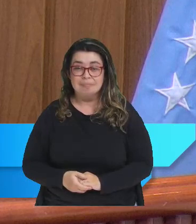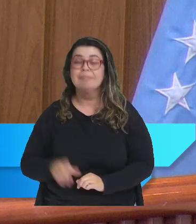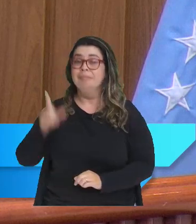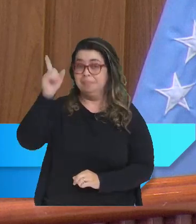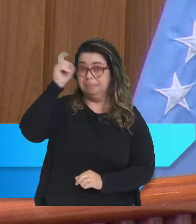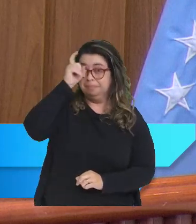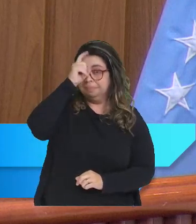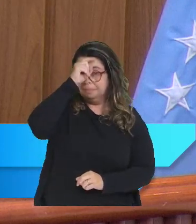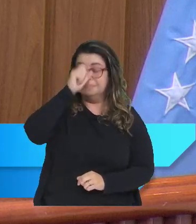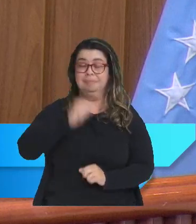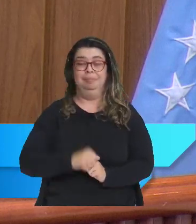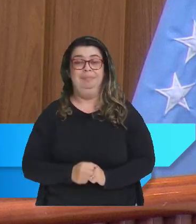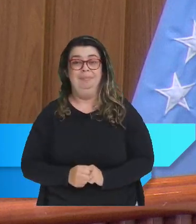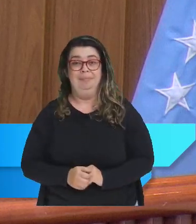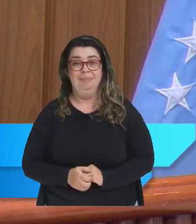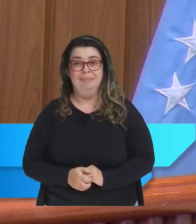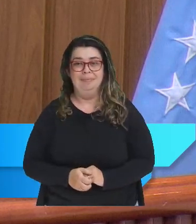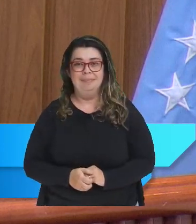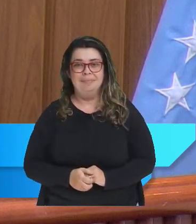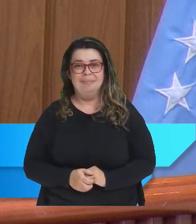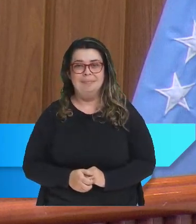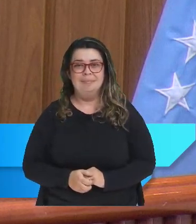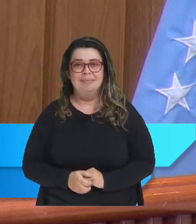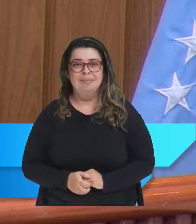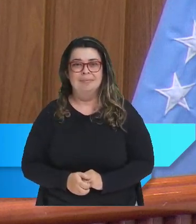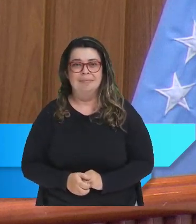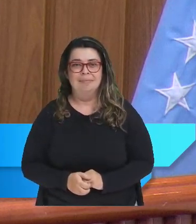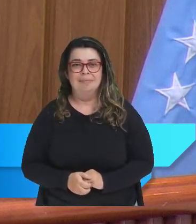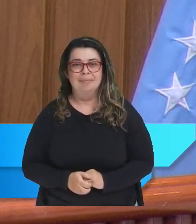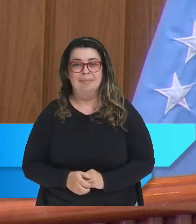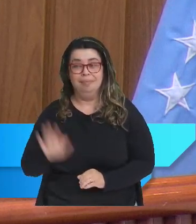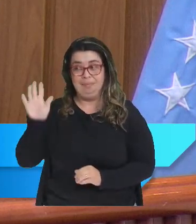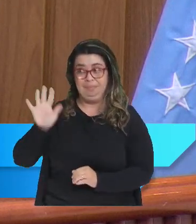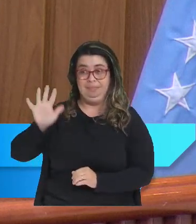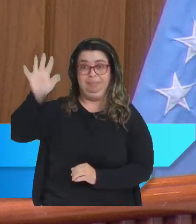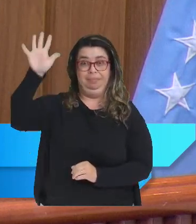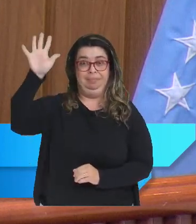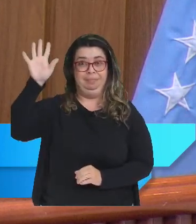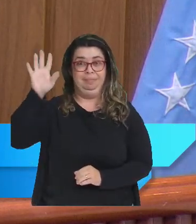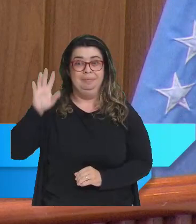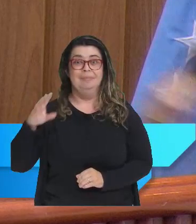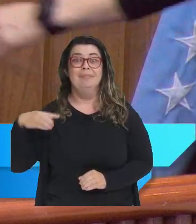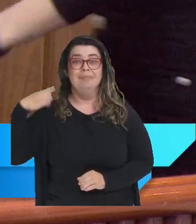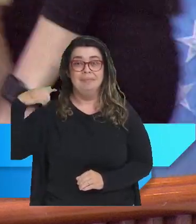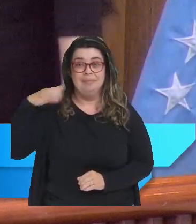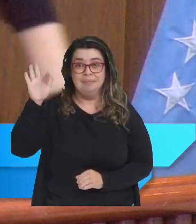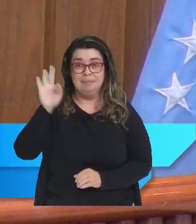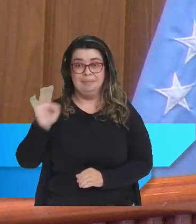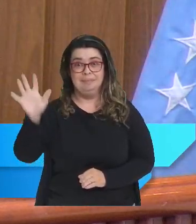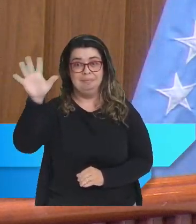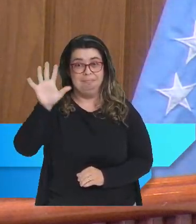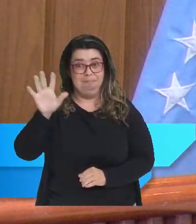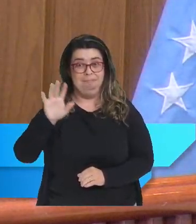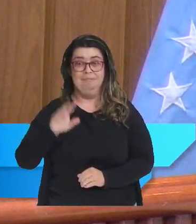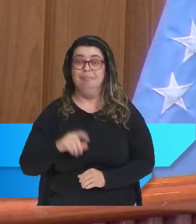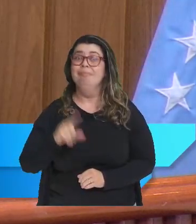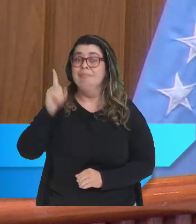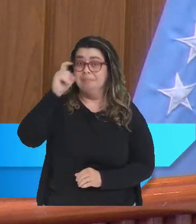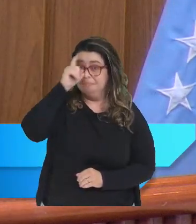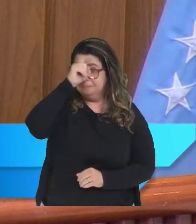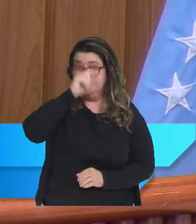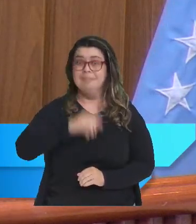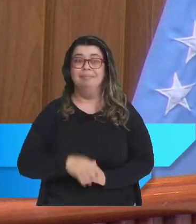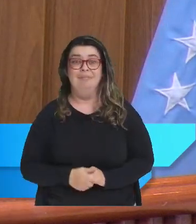batalha forte. Ser candidato a deputado federal não é fácil. É uma batalha